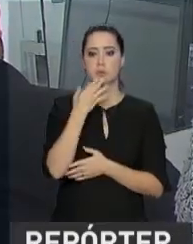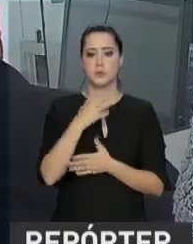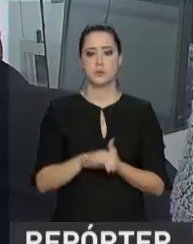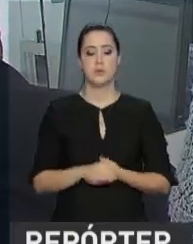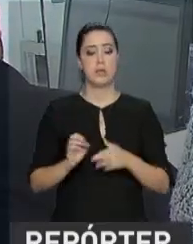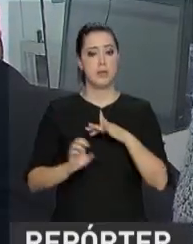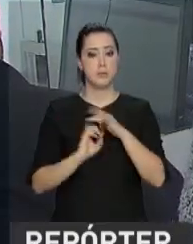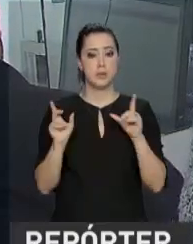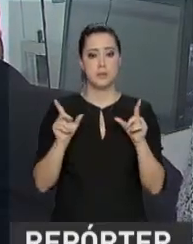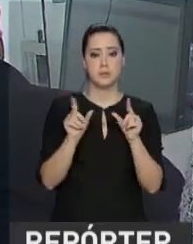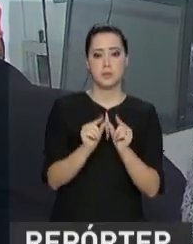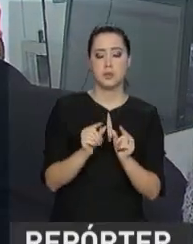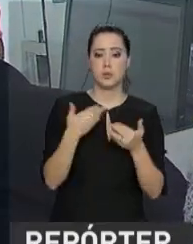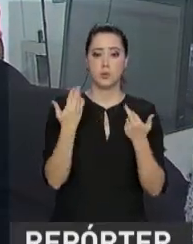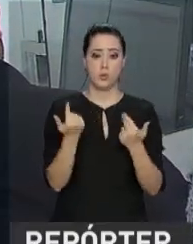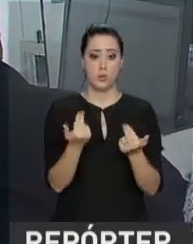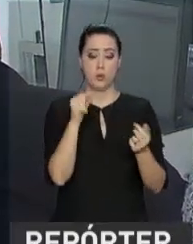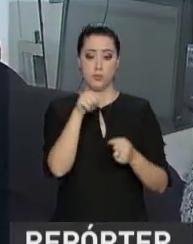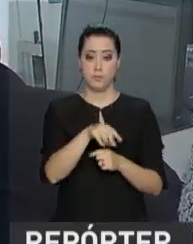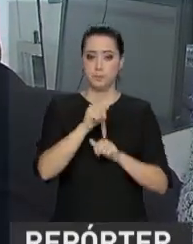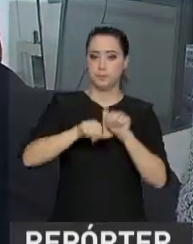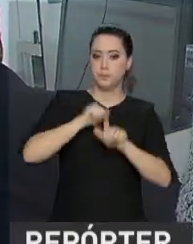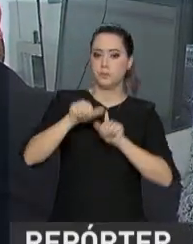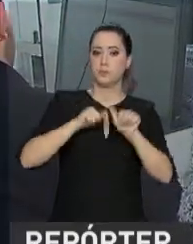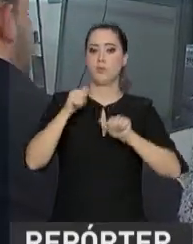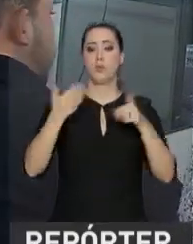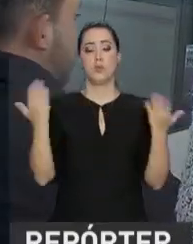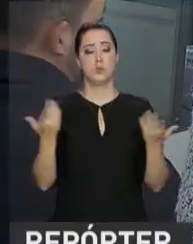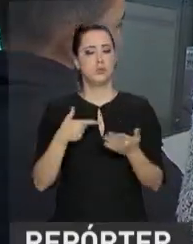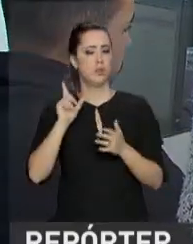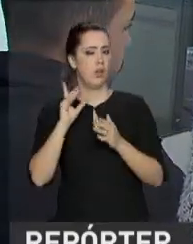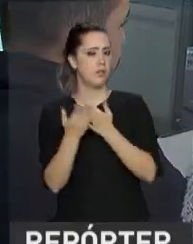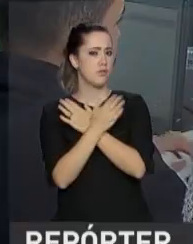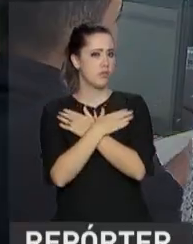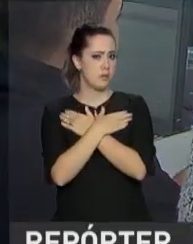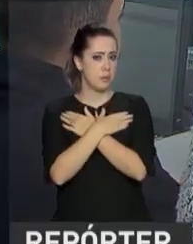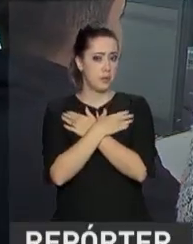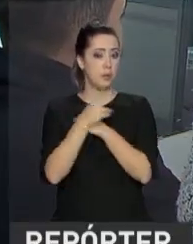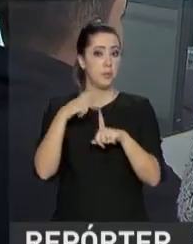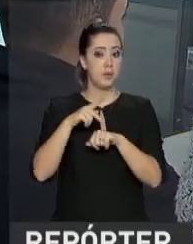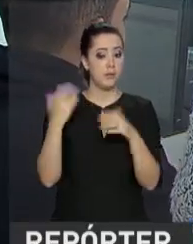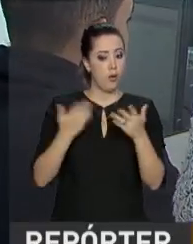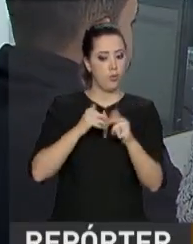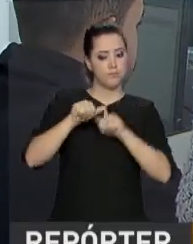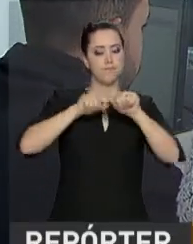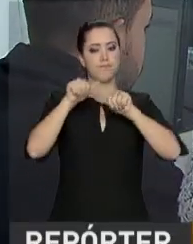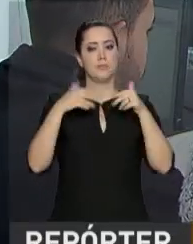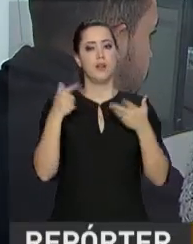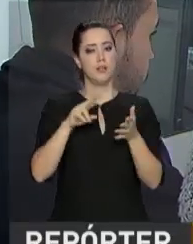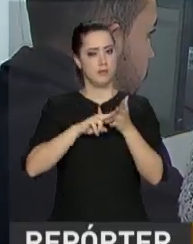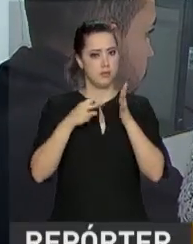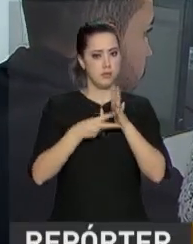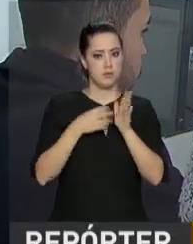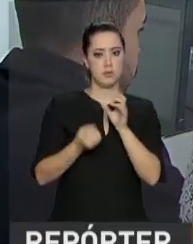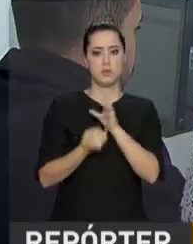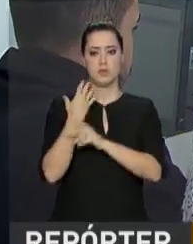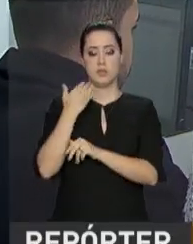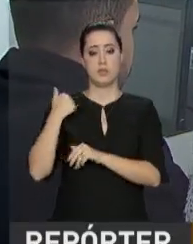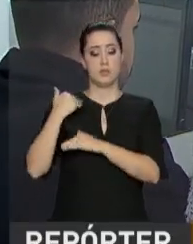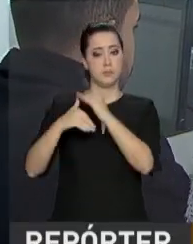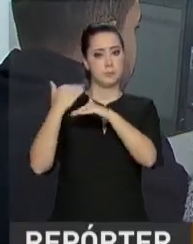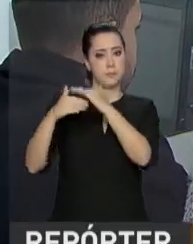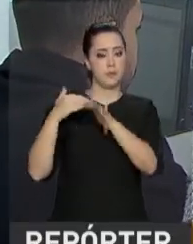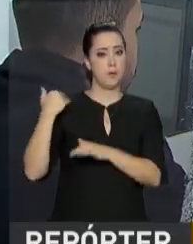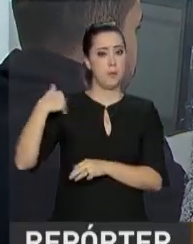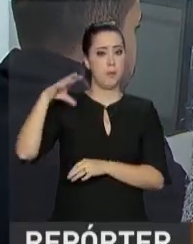pequenas empresas como esta estão mudando o cenário do desemprego no país elas foram responsáveis pela geração de mais de